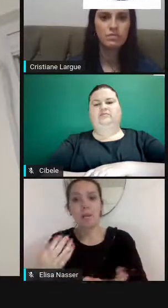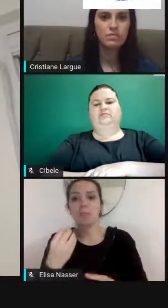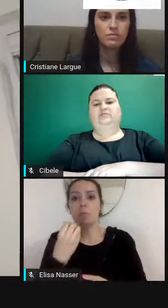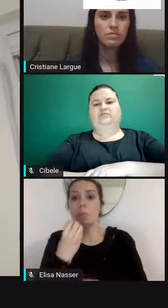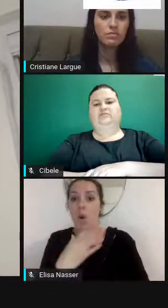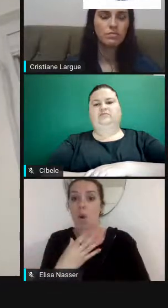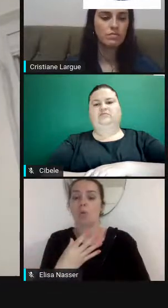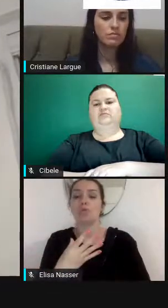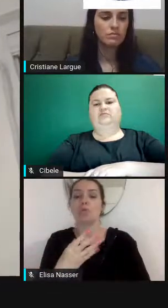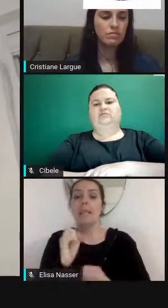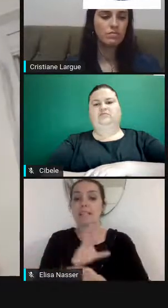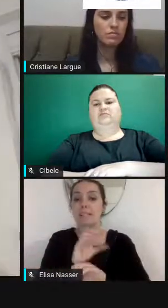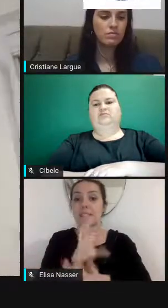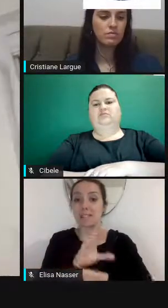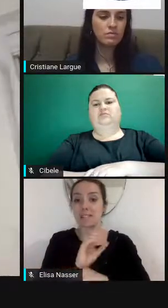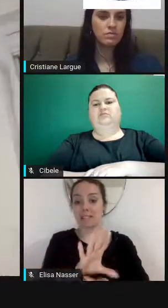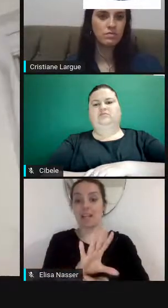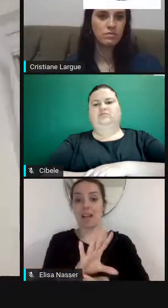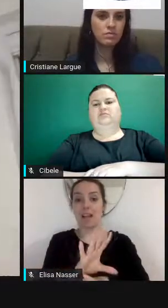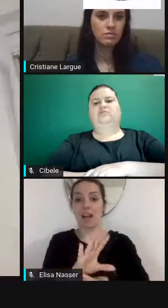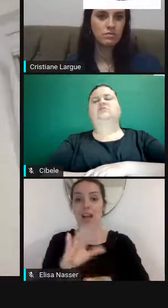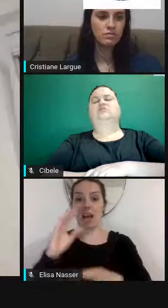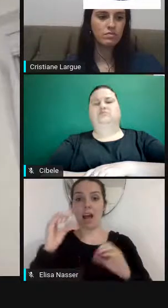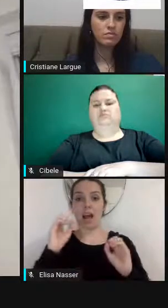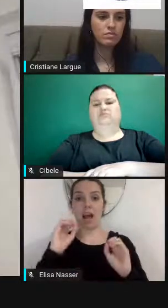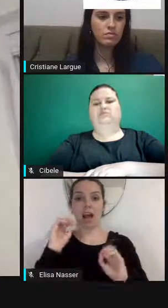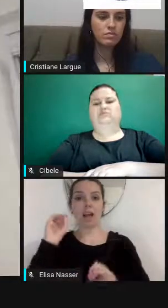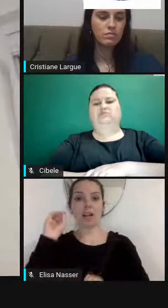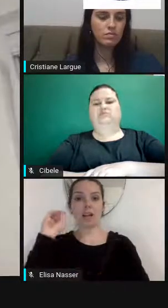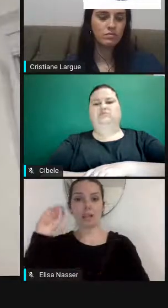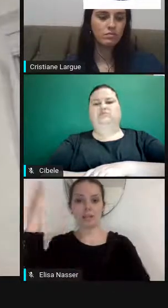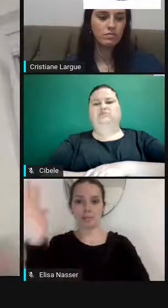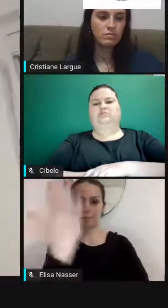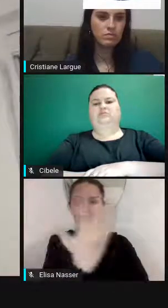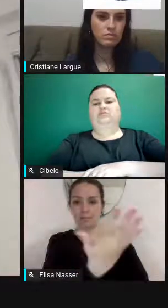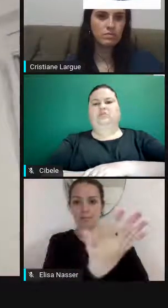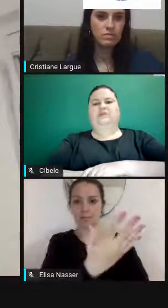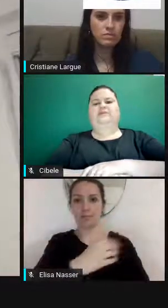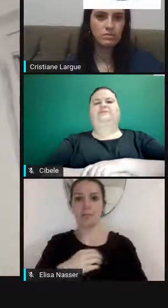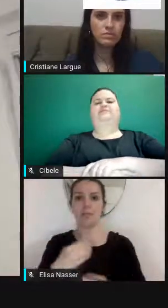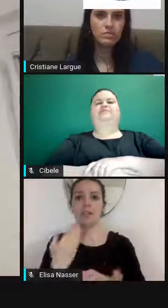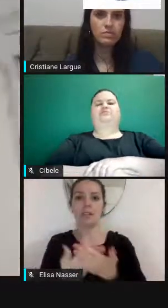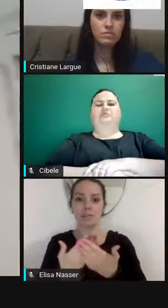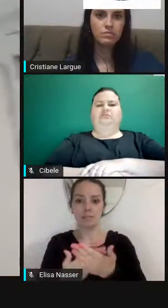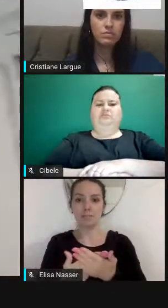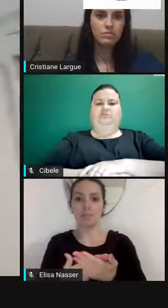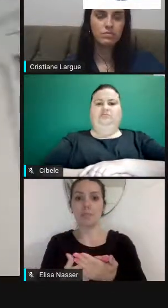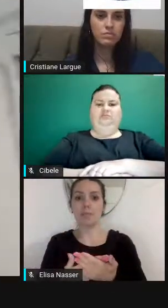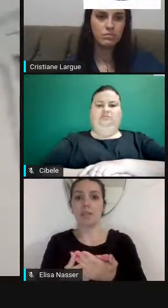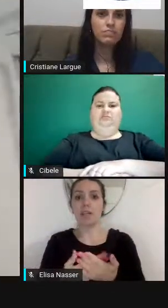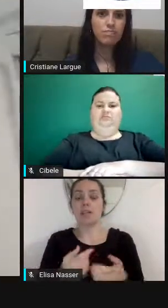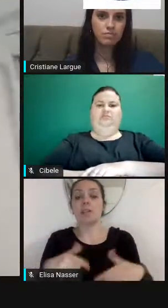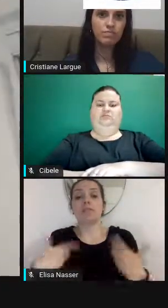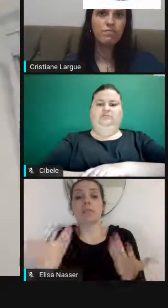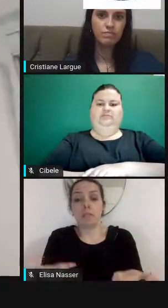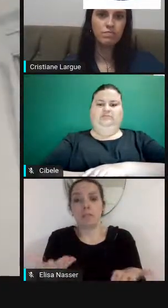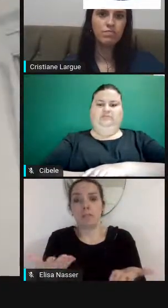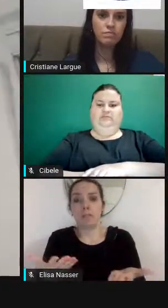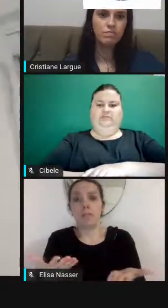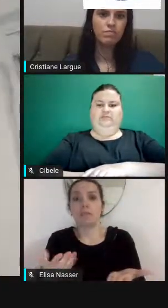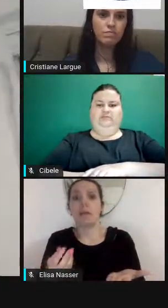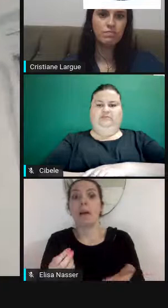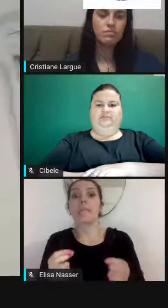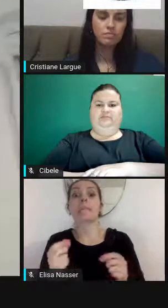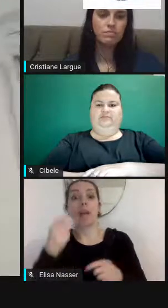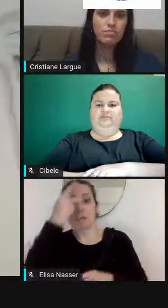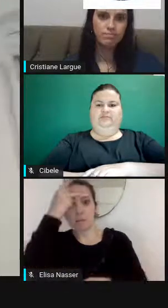porque a gente acredita que depois de tantas campanhas né de prevenção à dengue que as pessoas não deixam mais um pneu ali né pegando chuva mas